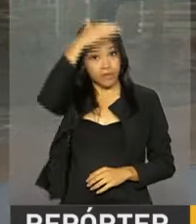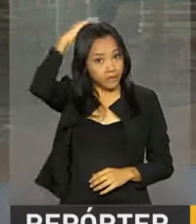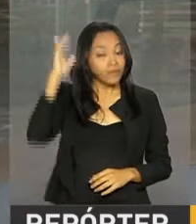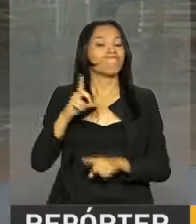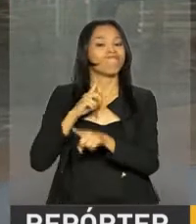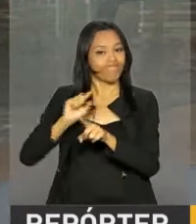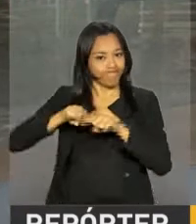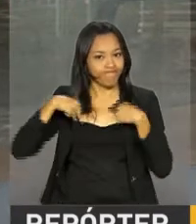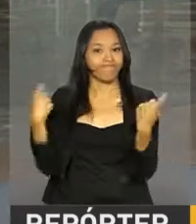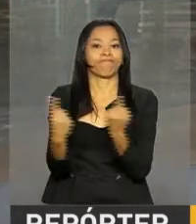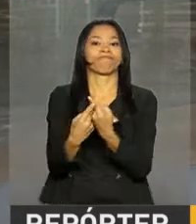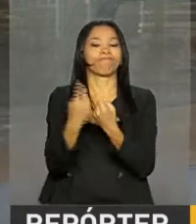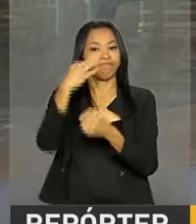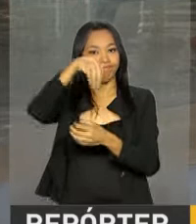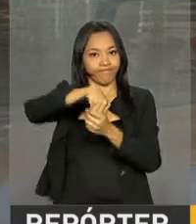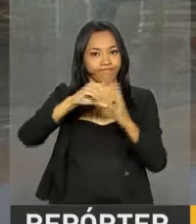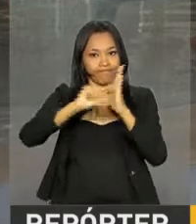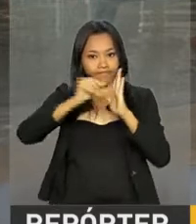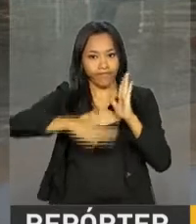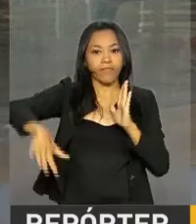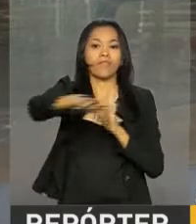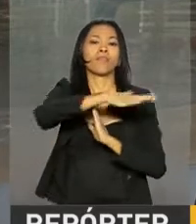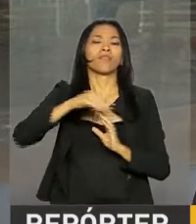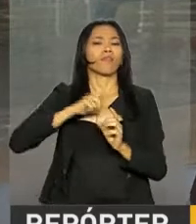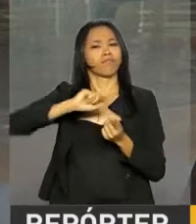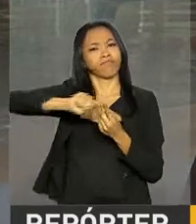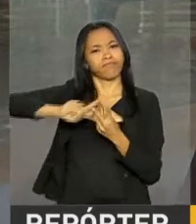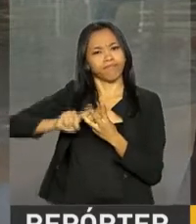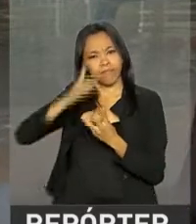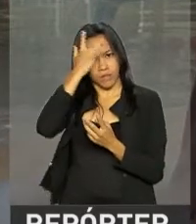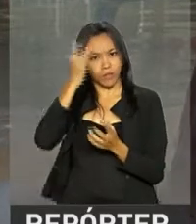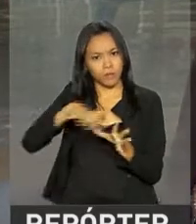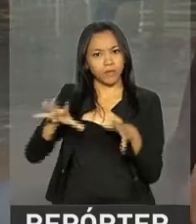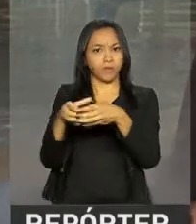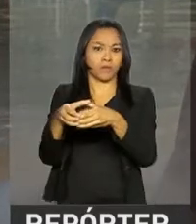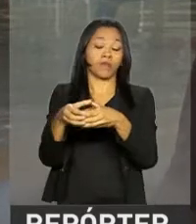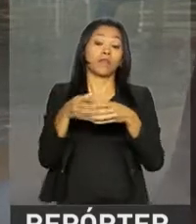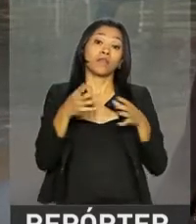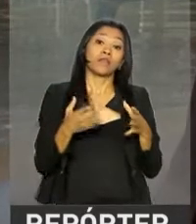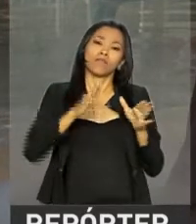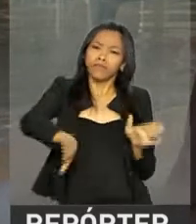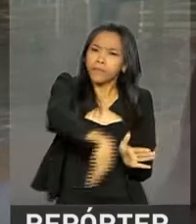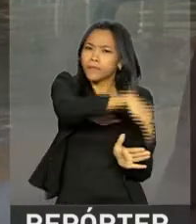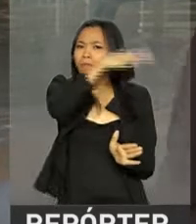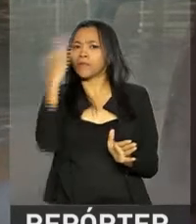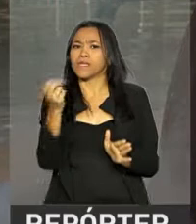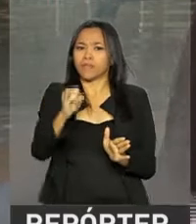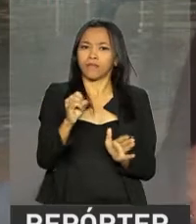reúne tem reuniões internas com os assessores ao longo do dia se a agenda for